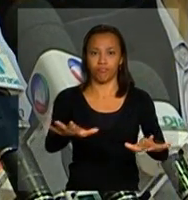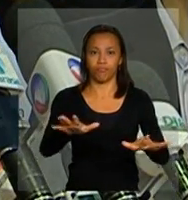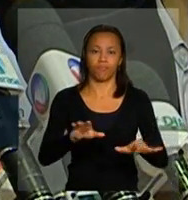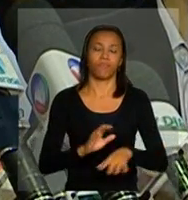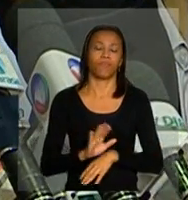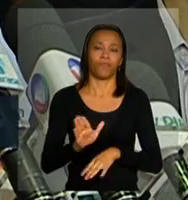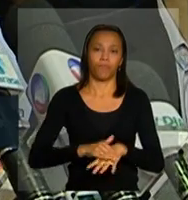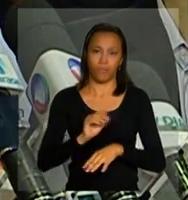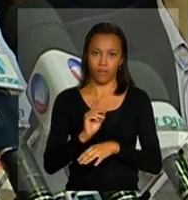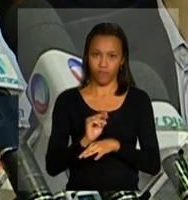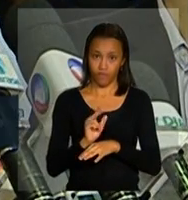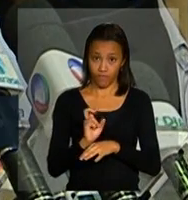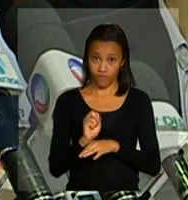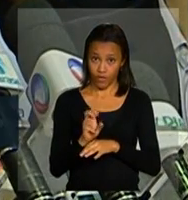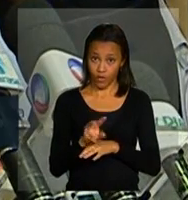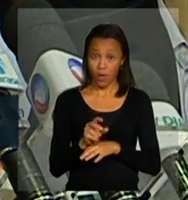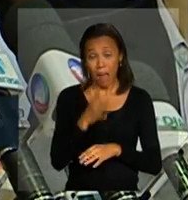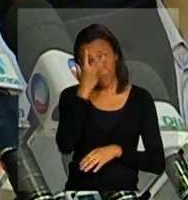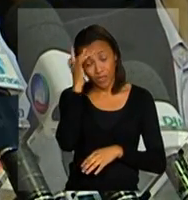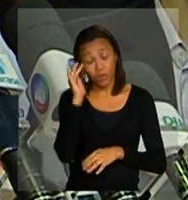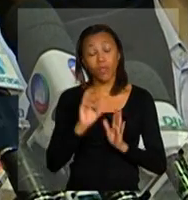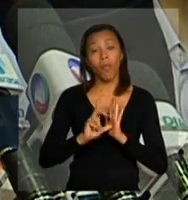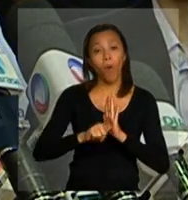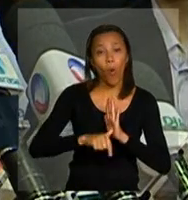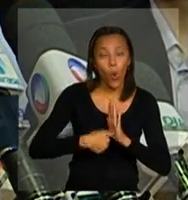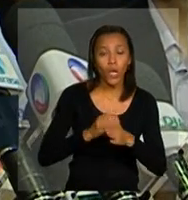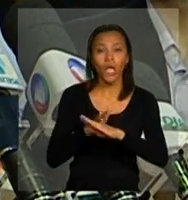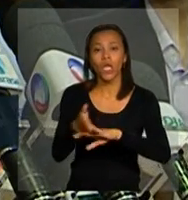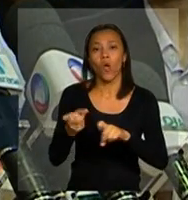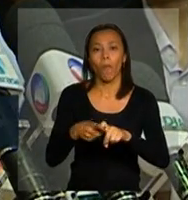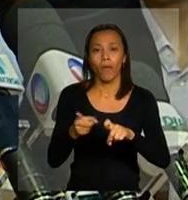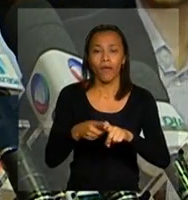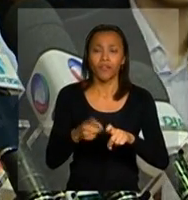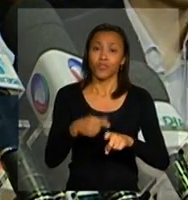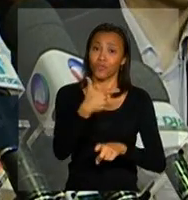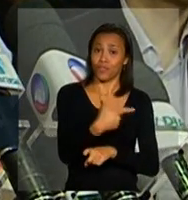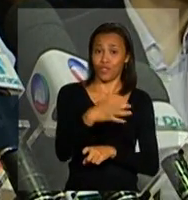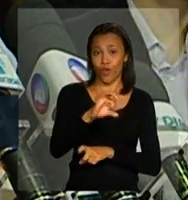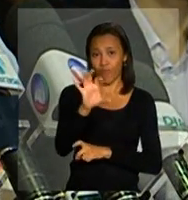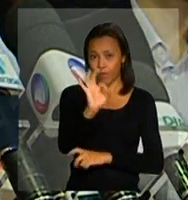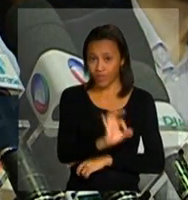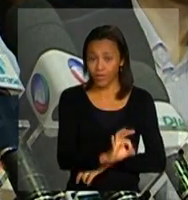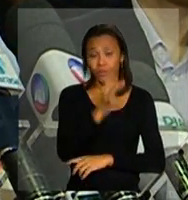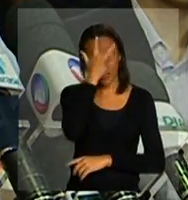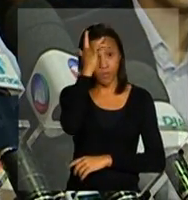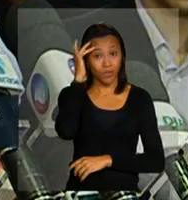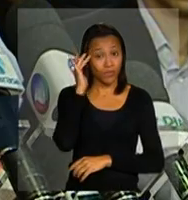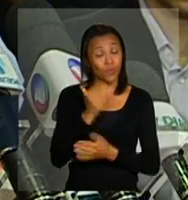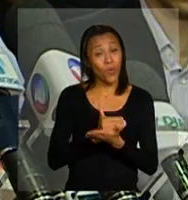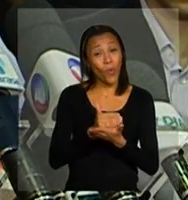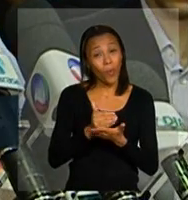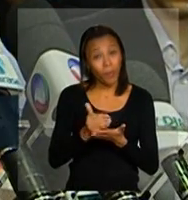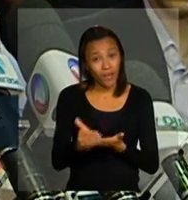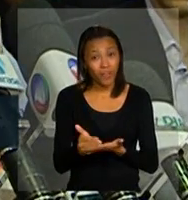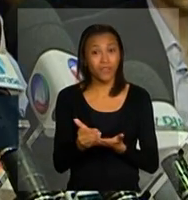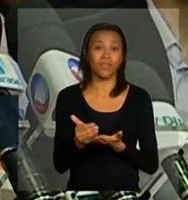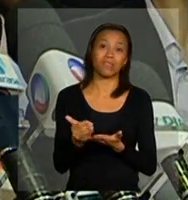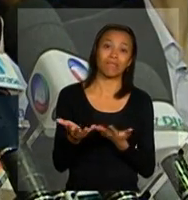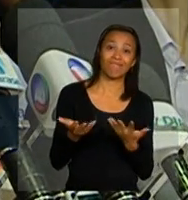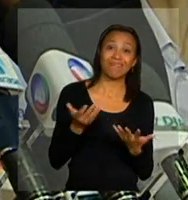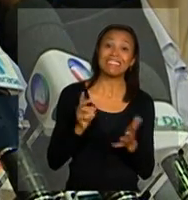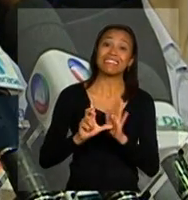pega as pessoas que começam tardiamente o tratamento, 29% das pessoas começam o tratamento muito